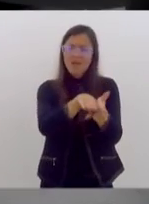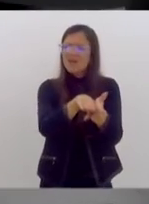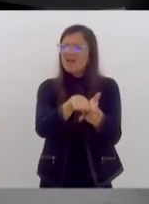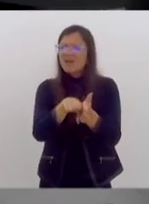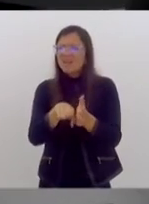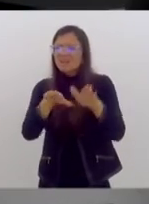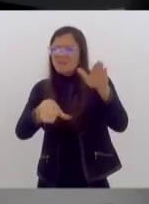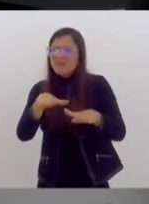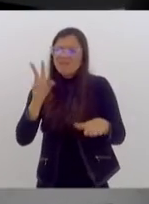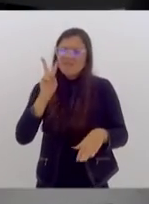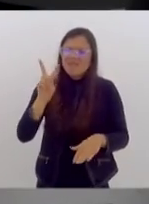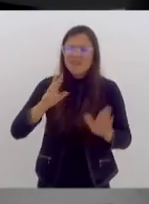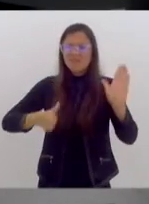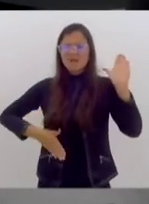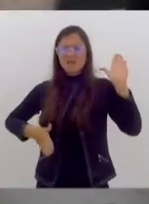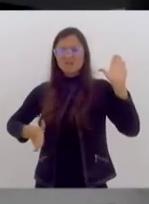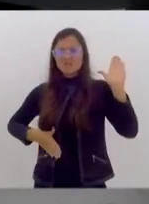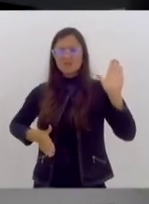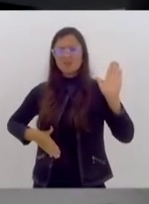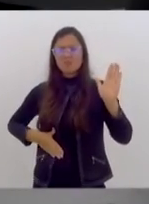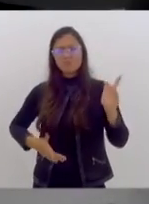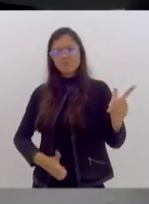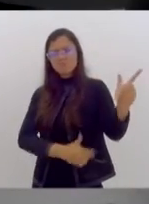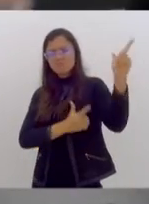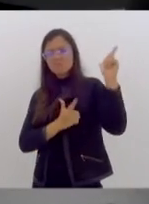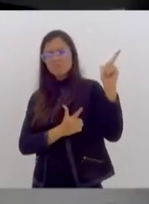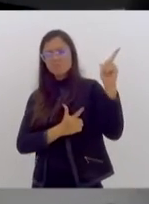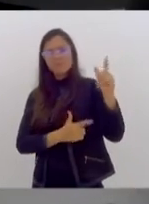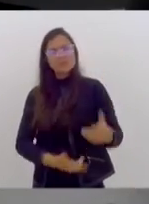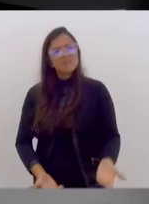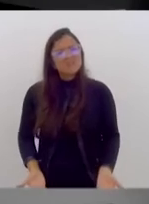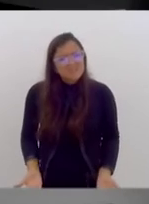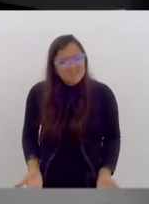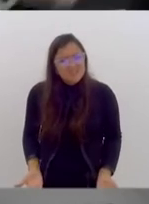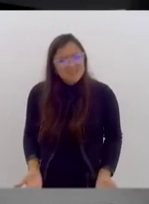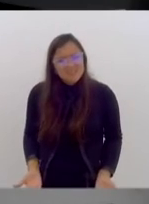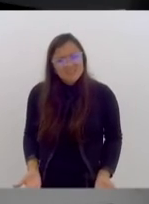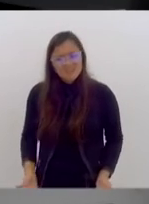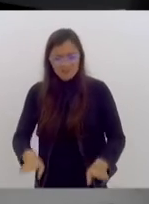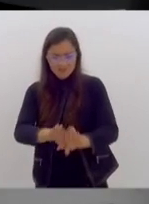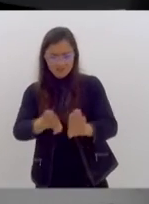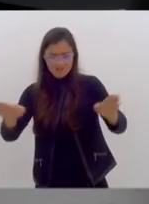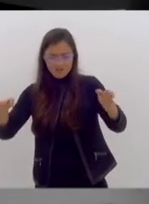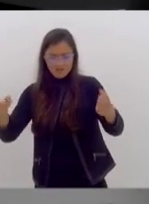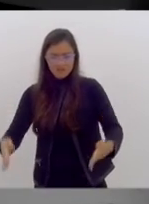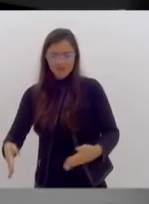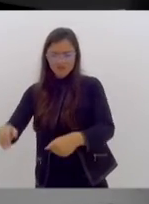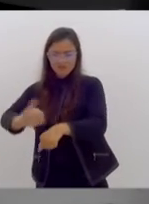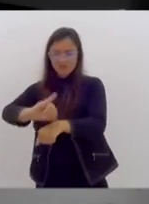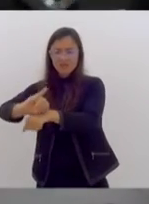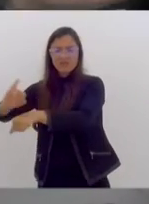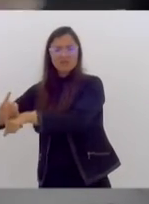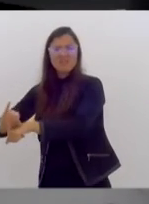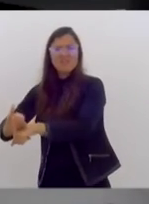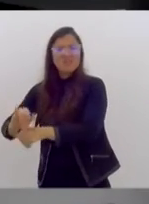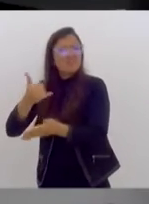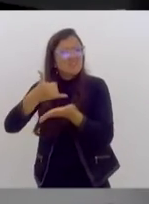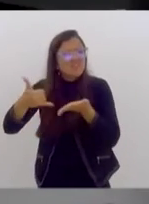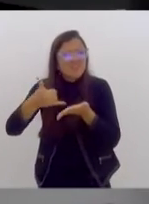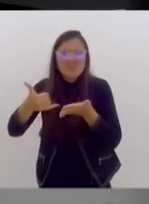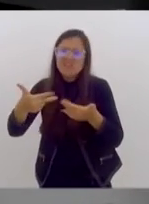de grosso calibre eh bancada feita de alvenaria com drogas ali vendidas que inclusive